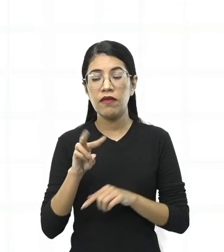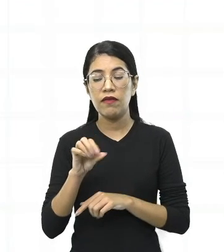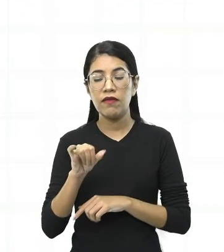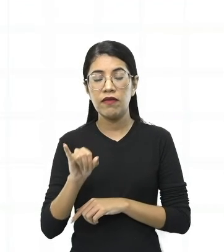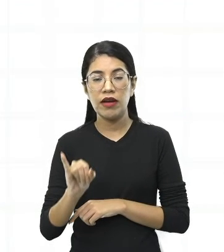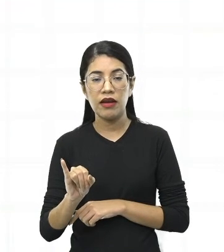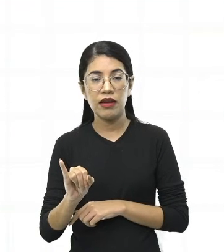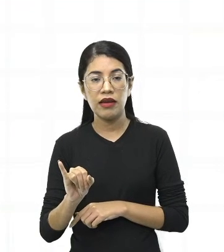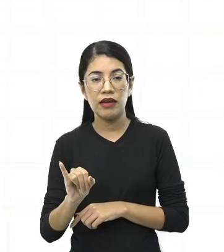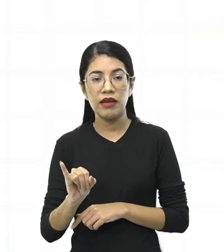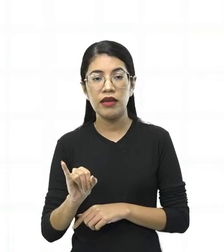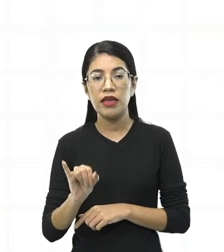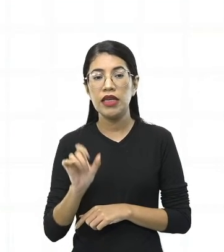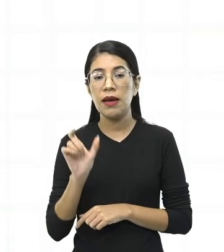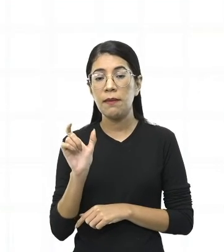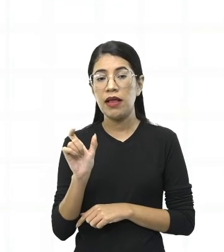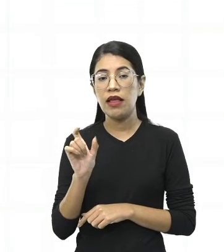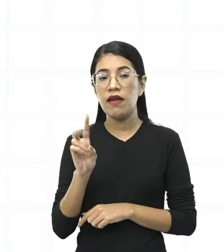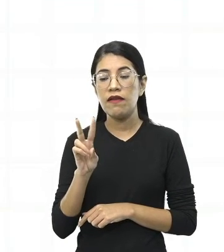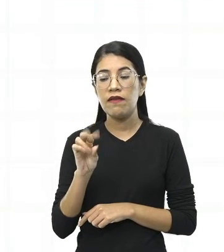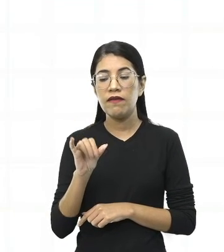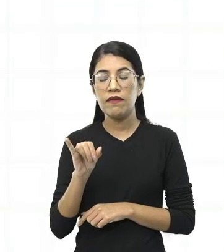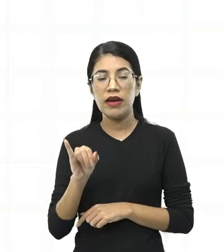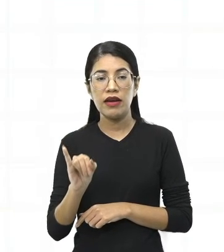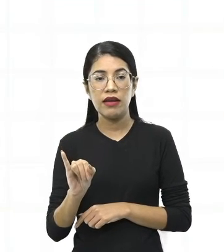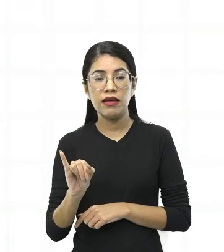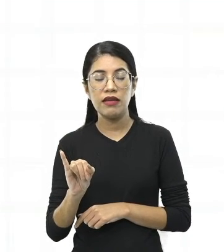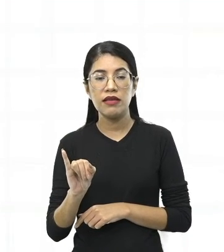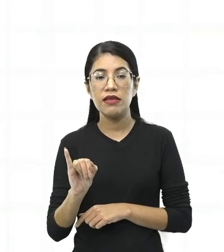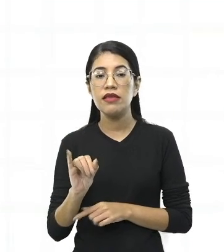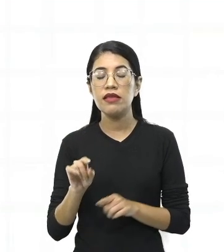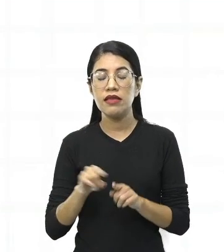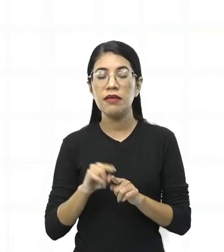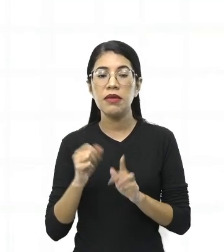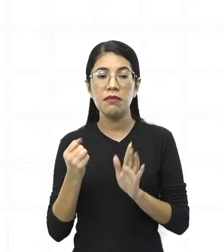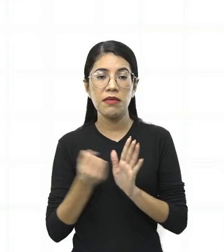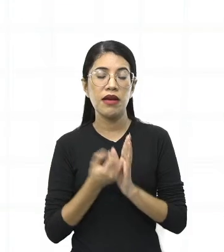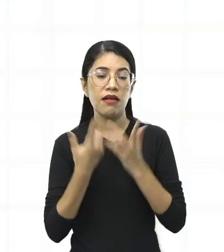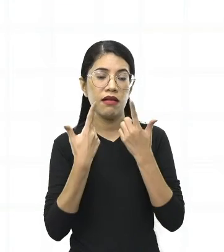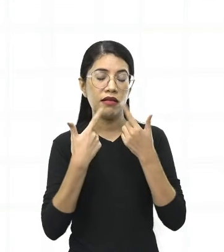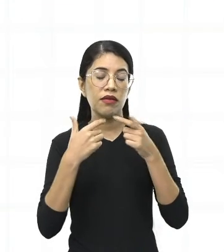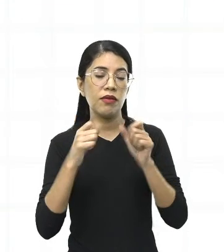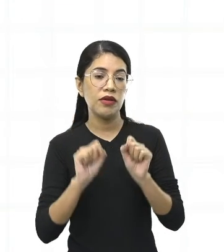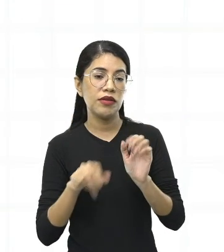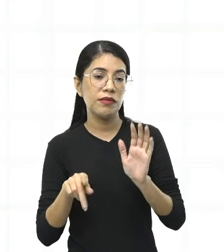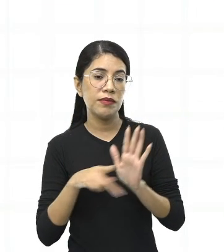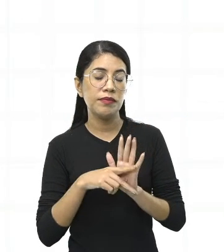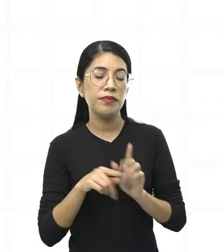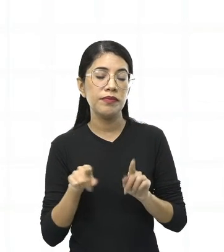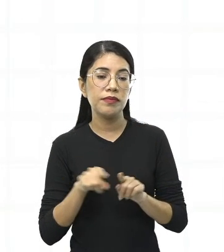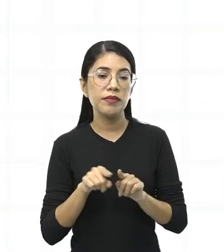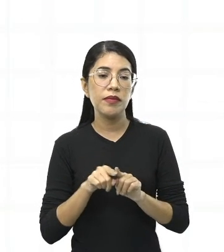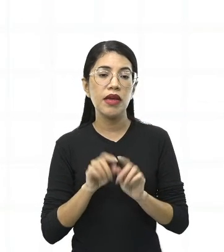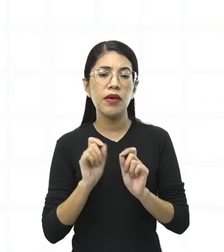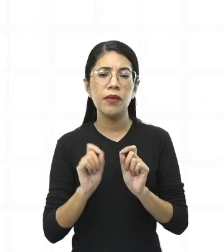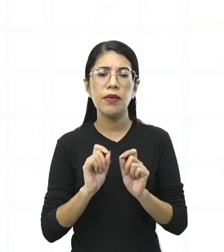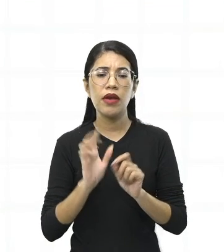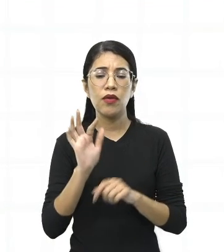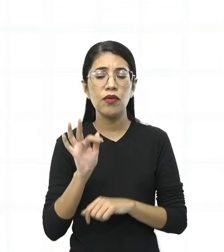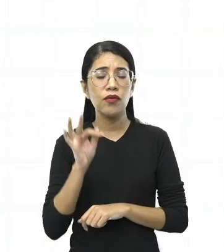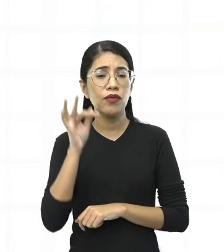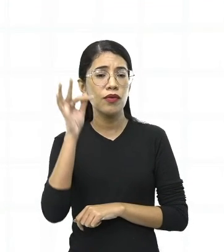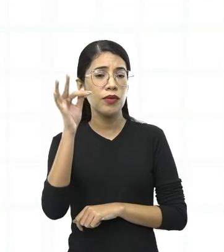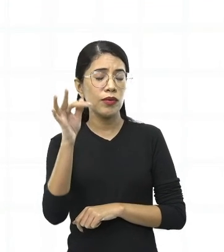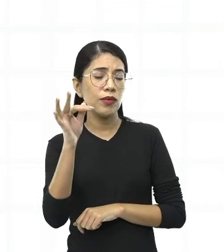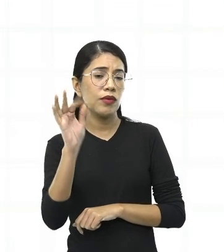ó, vai, né? O verbo vai, que também é uma marca linguística, remete aí a uma afirmativa